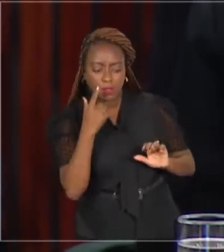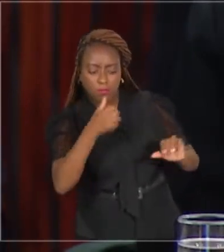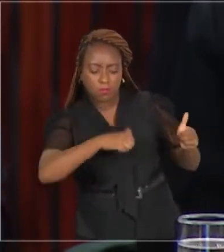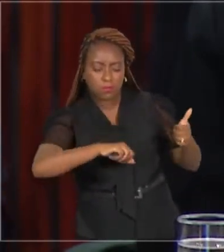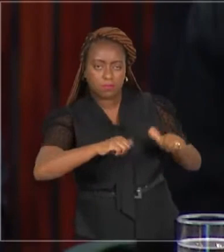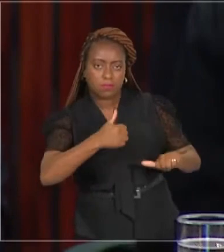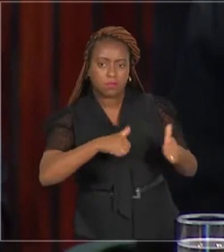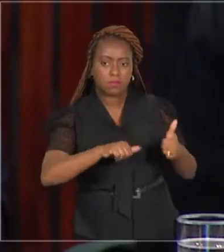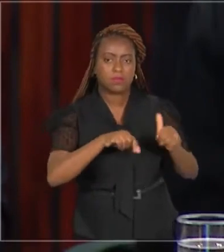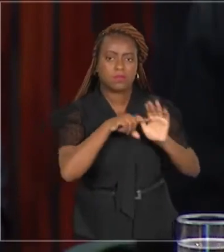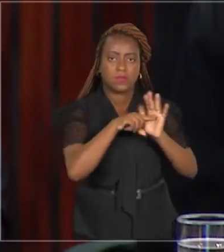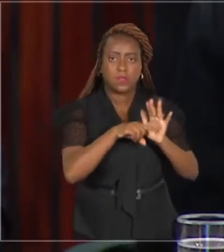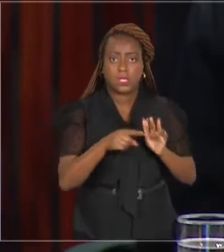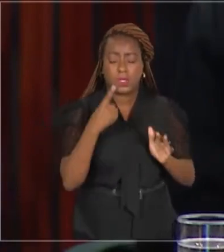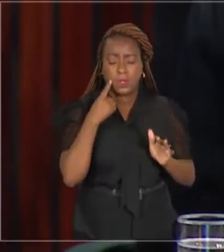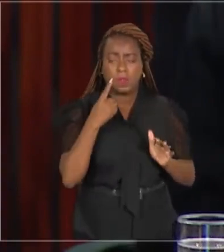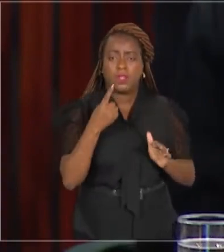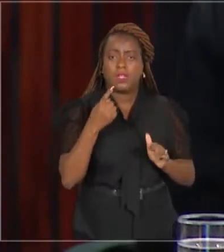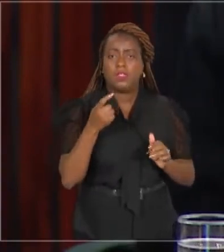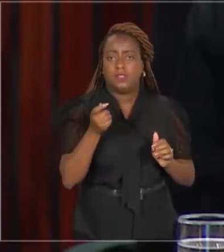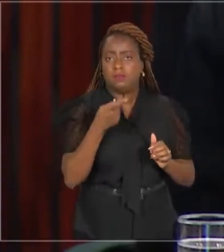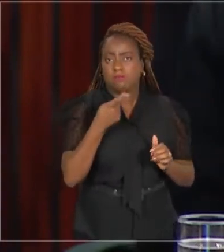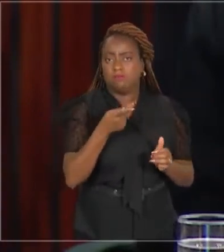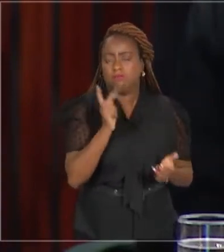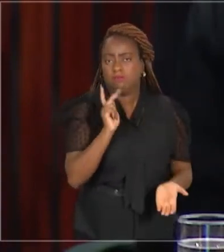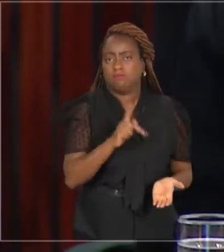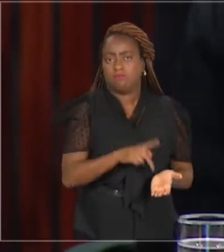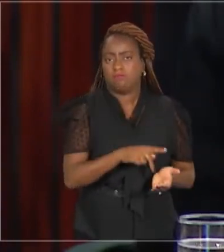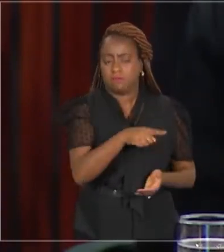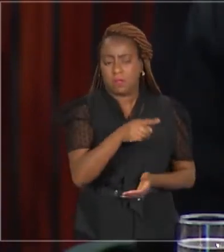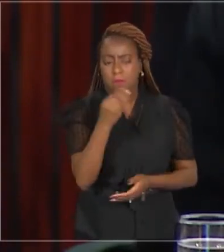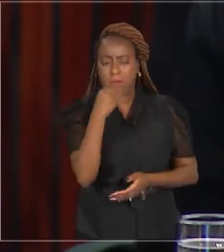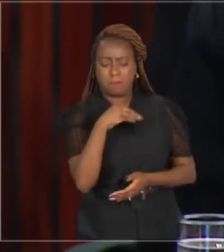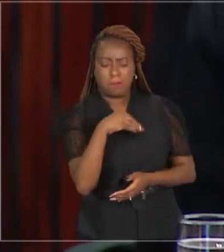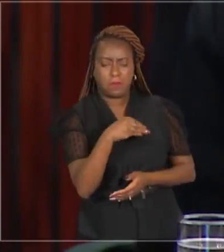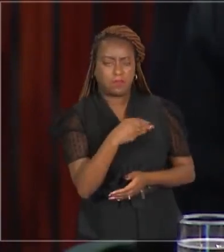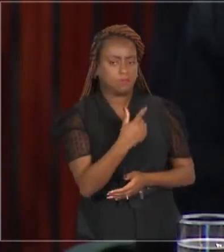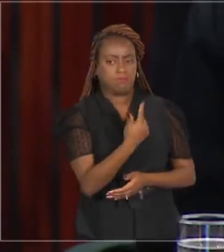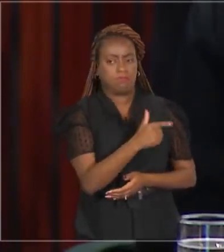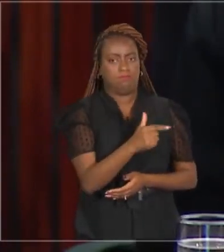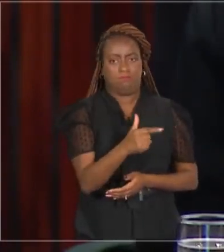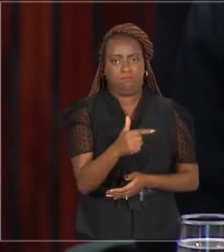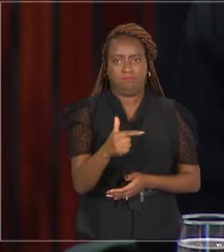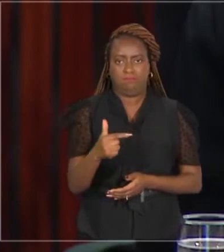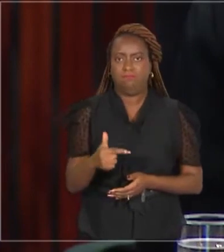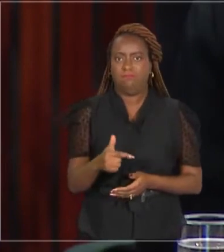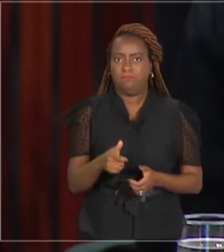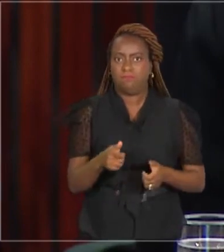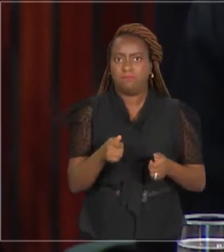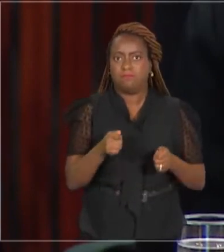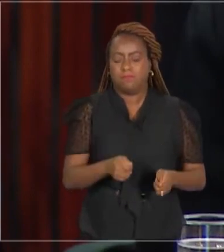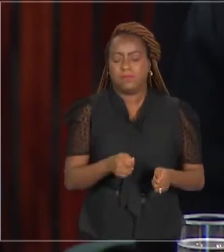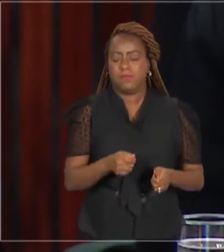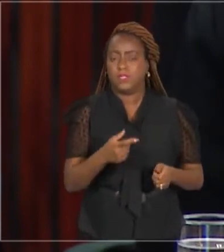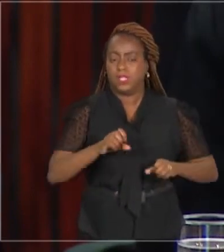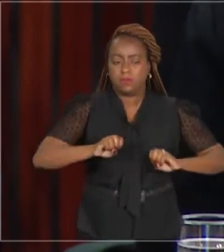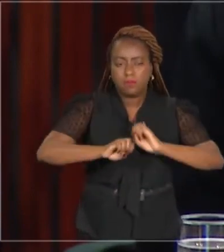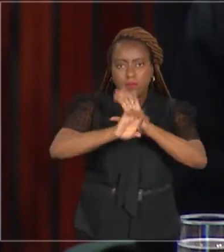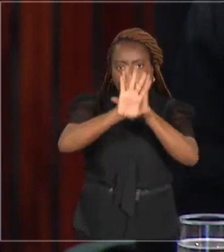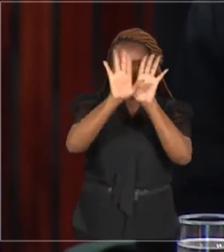código fonte e atestar novamente a vulnerabilidade Total transparência